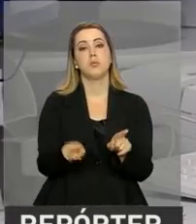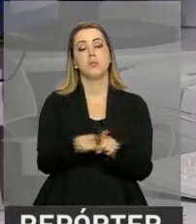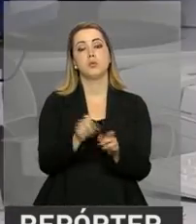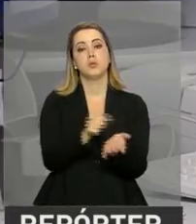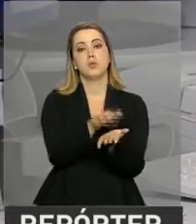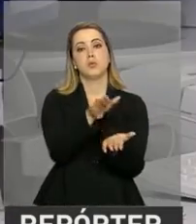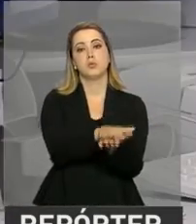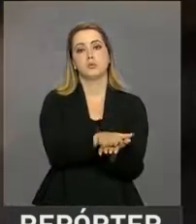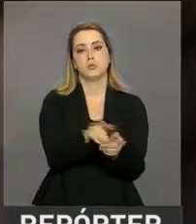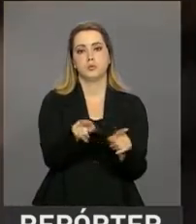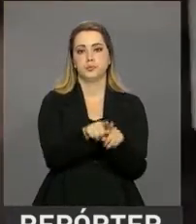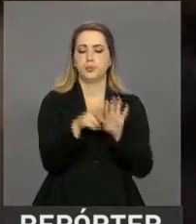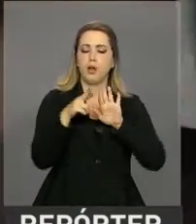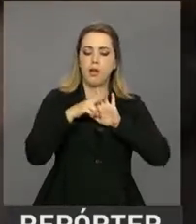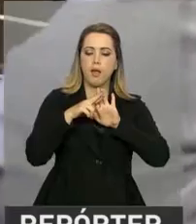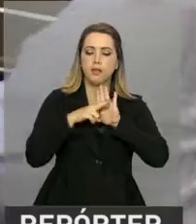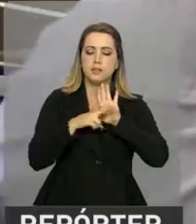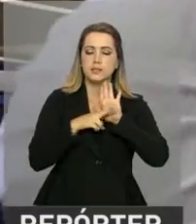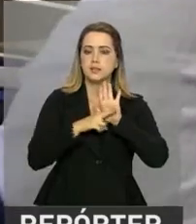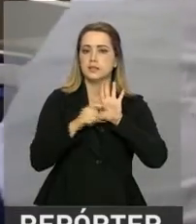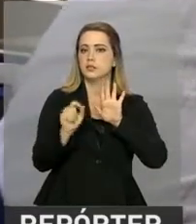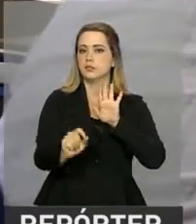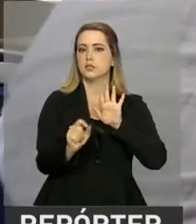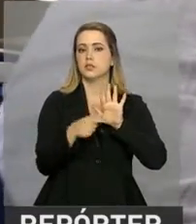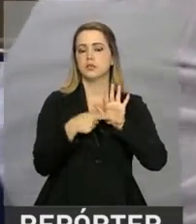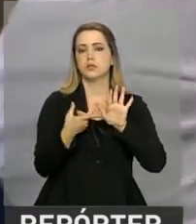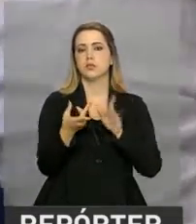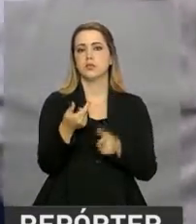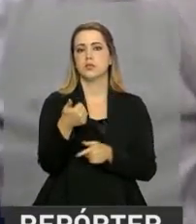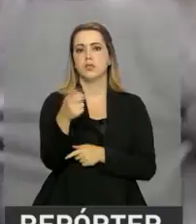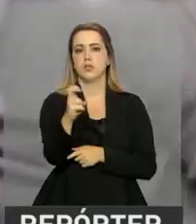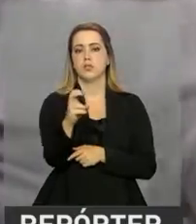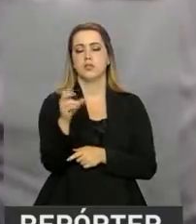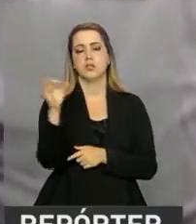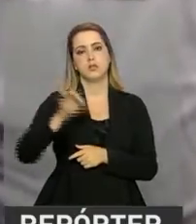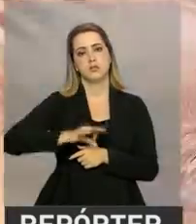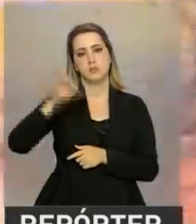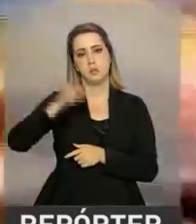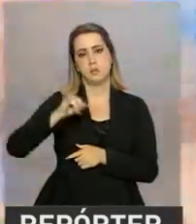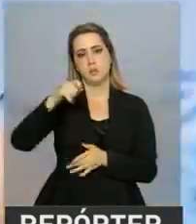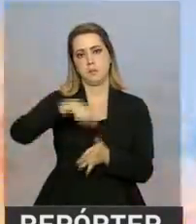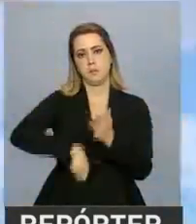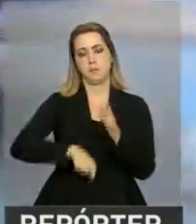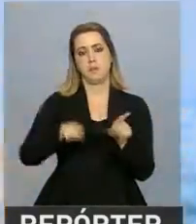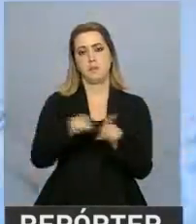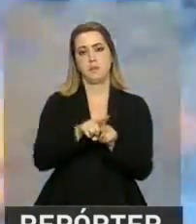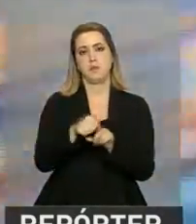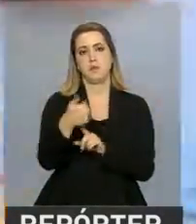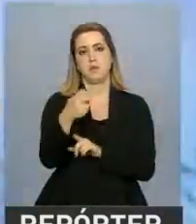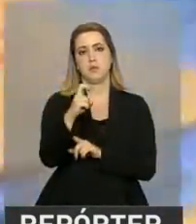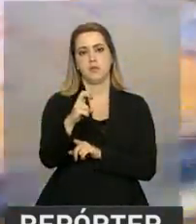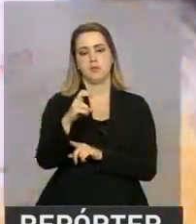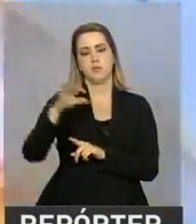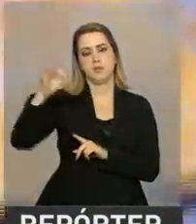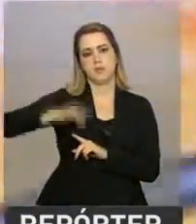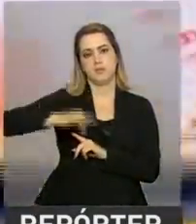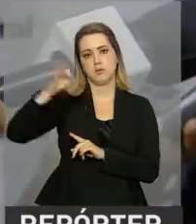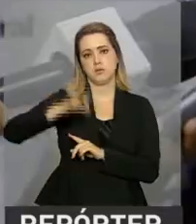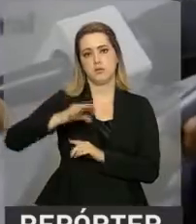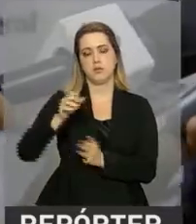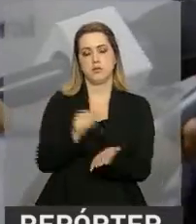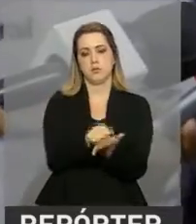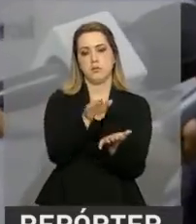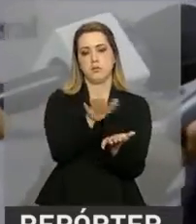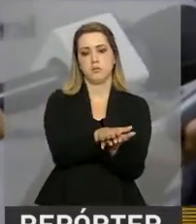sobre o valor regularizado foi cobrada uma alíquota de 15% de imposto e de outros 15% de multa